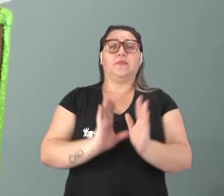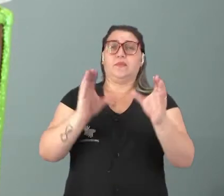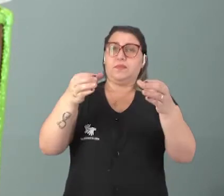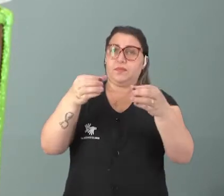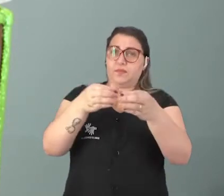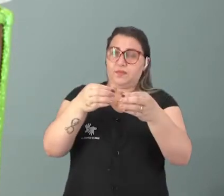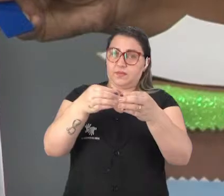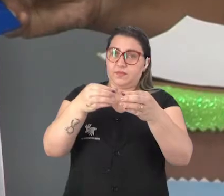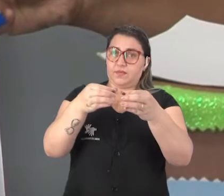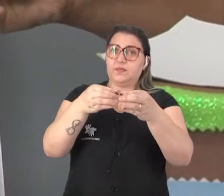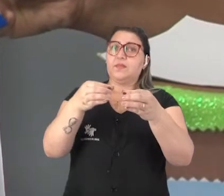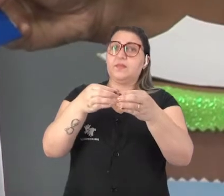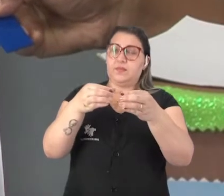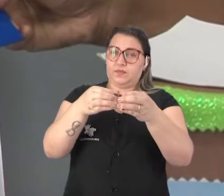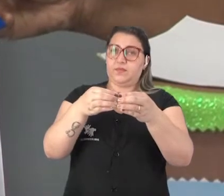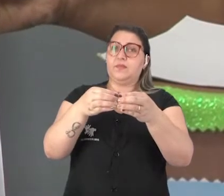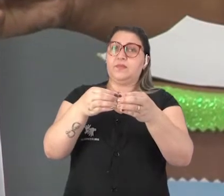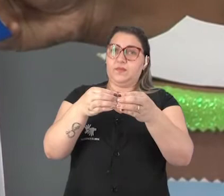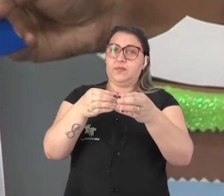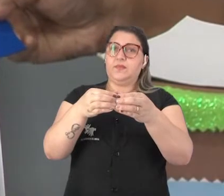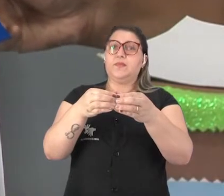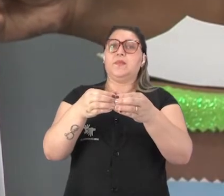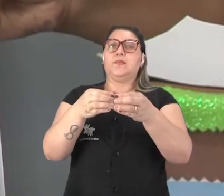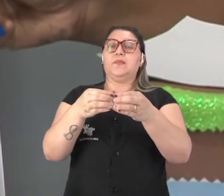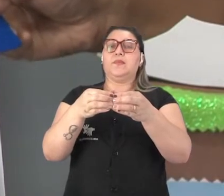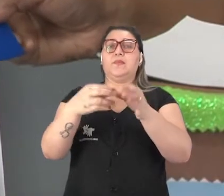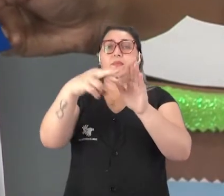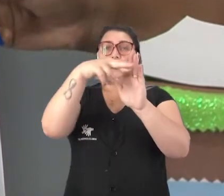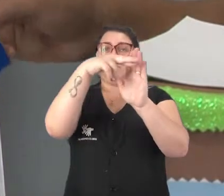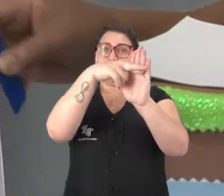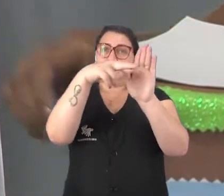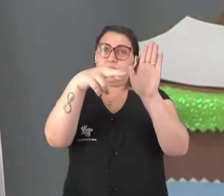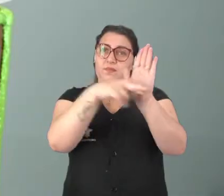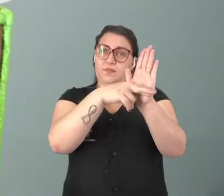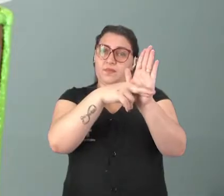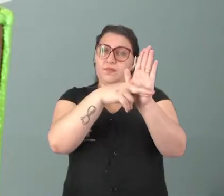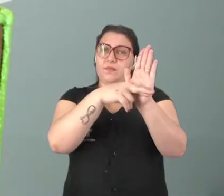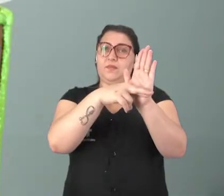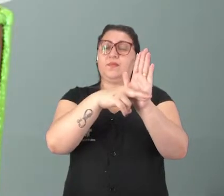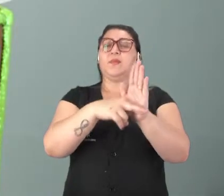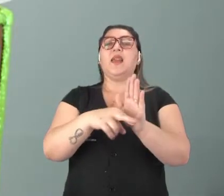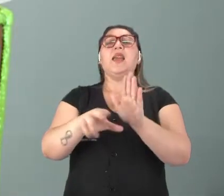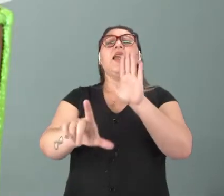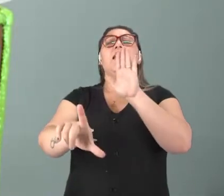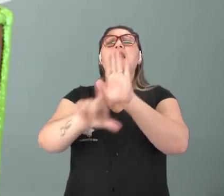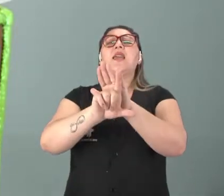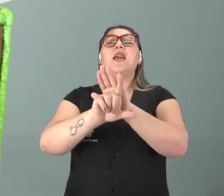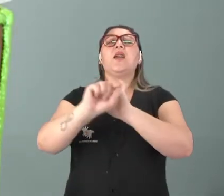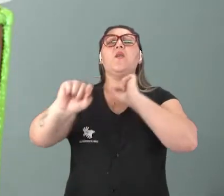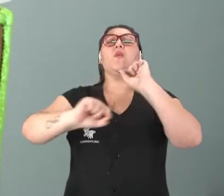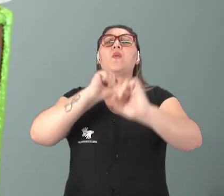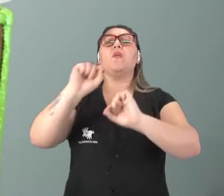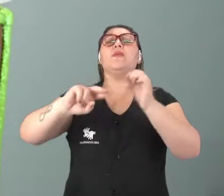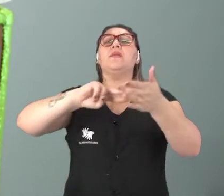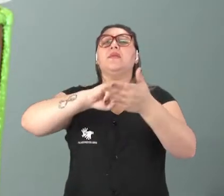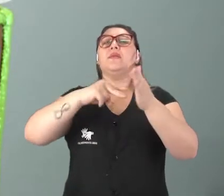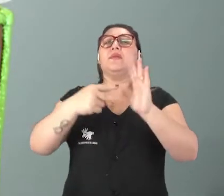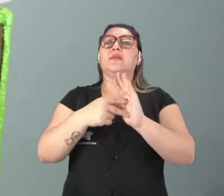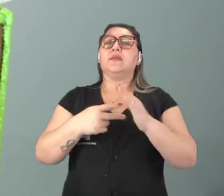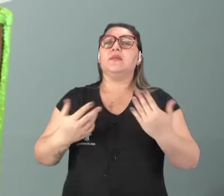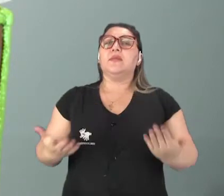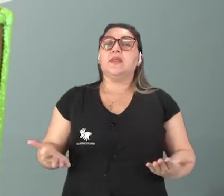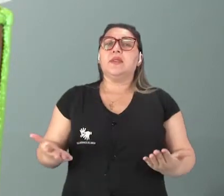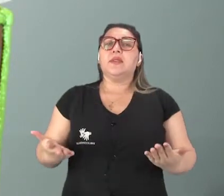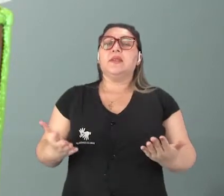de padrões e regras, certinho? E lei? Você sabe o que é